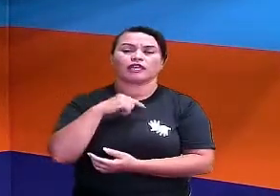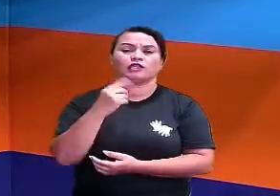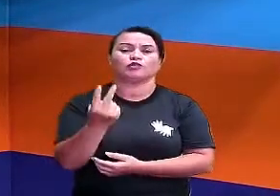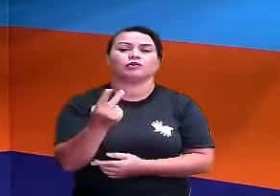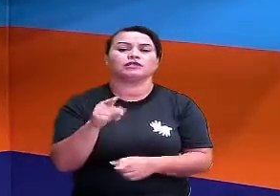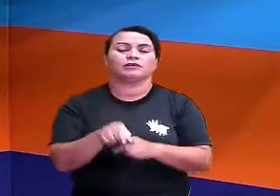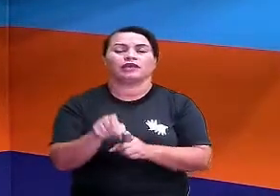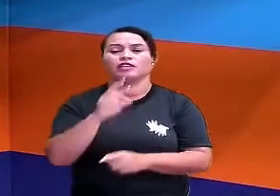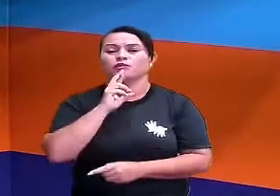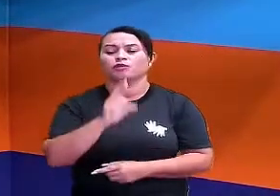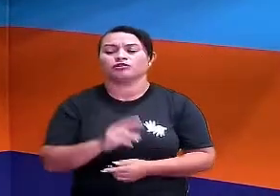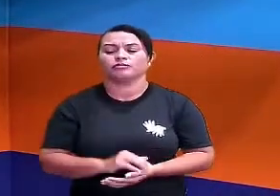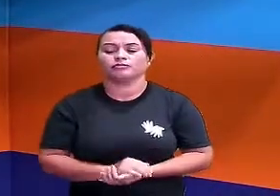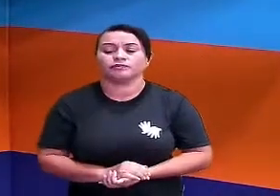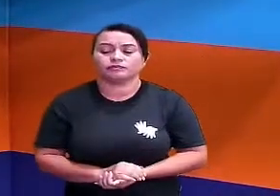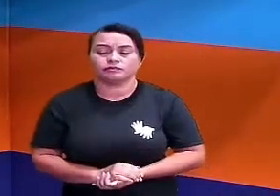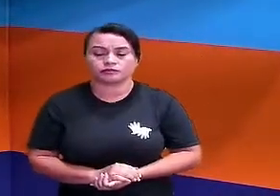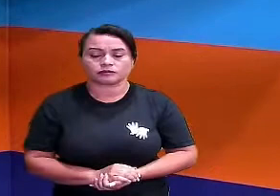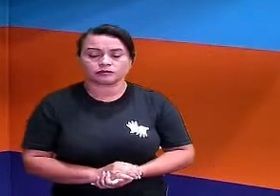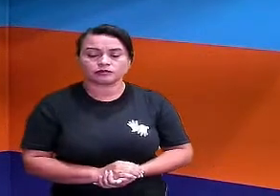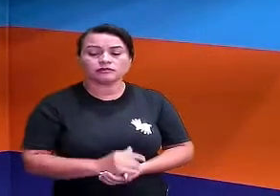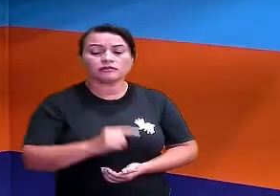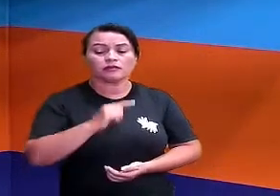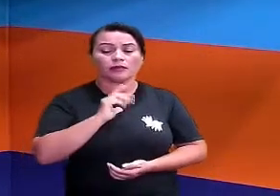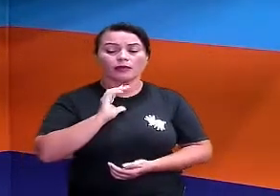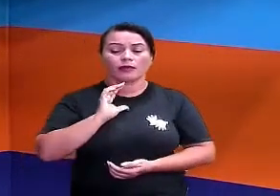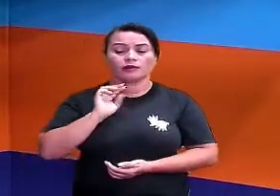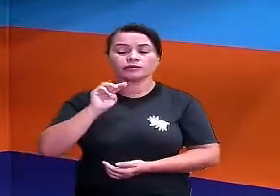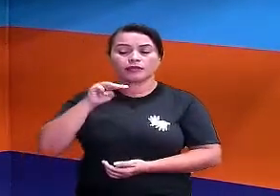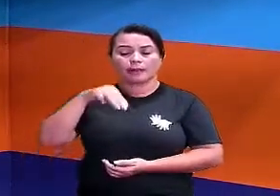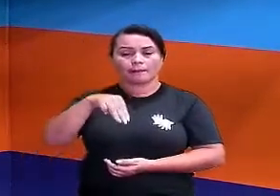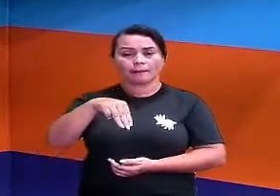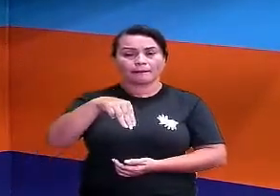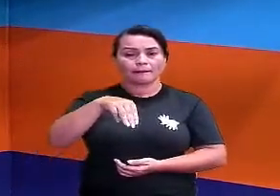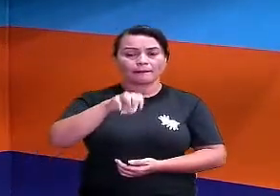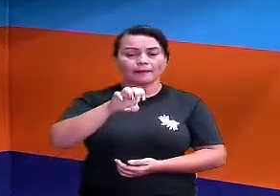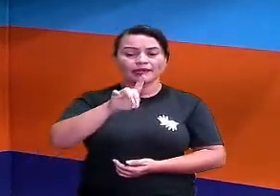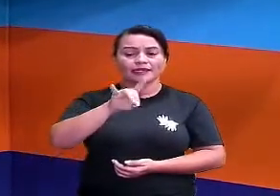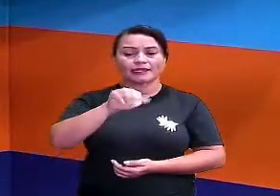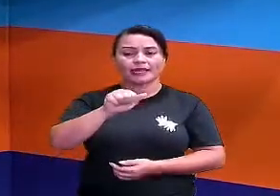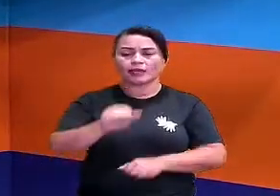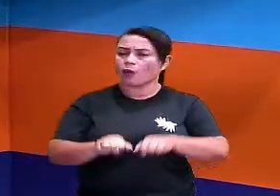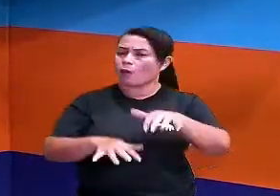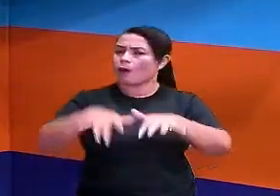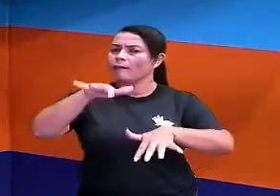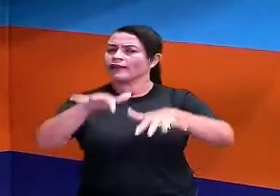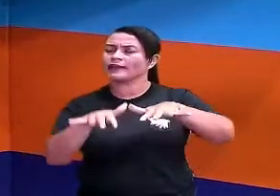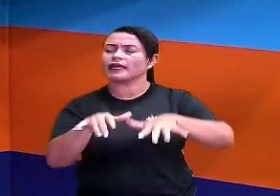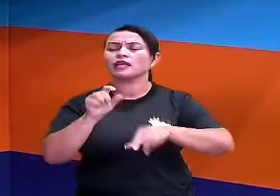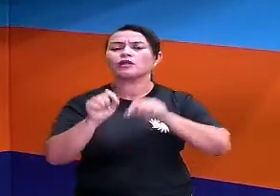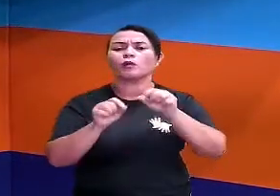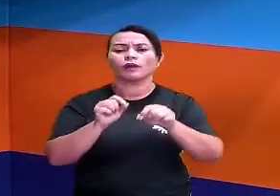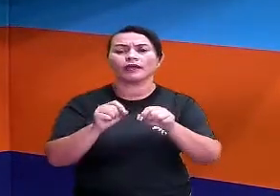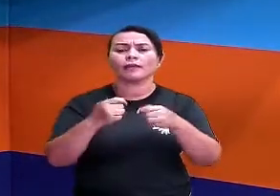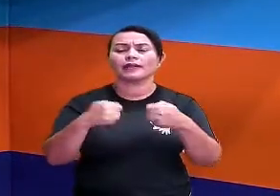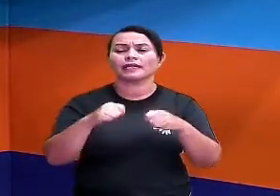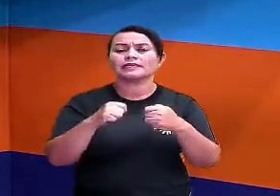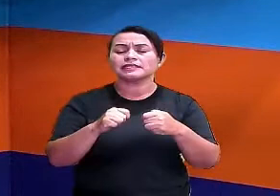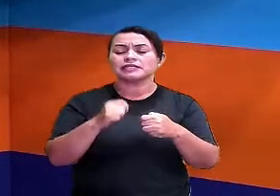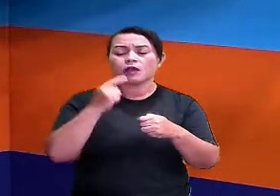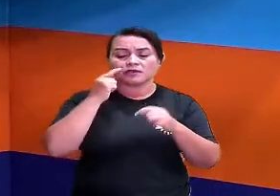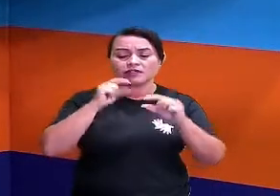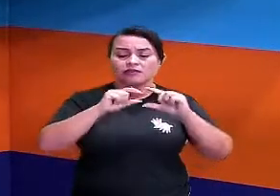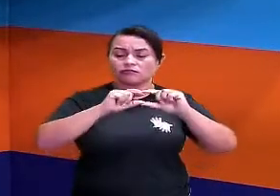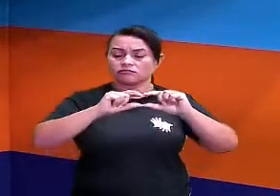casas decimais também. Então, a mediana, eu preciso colocar em rol todos aqueles números. E vejam aqui que eu já trouxe em rol aqui